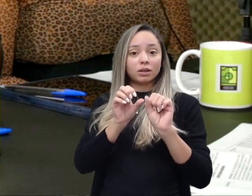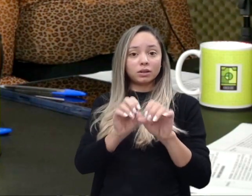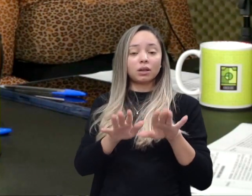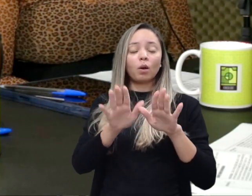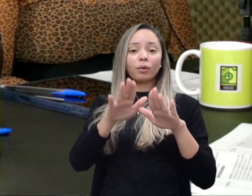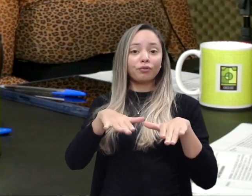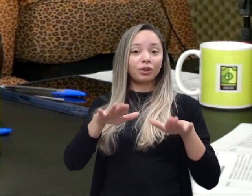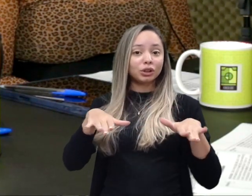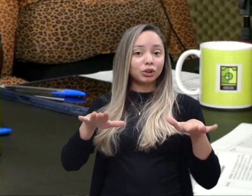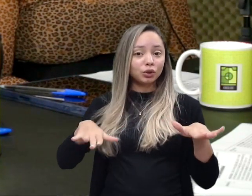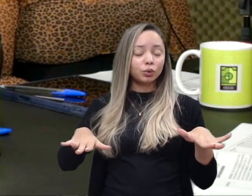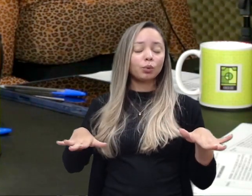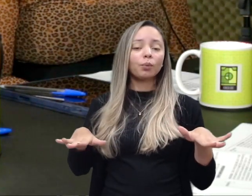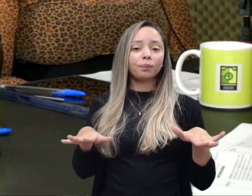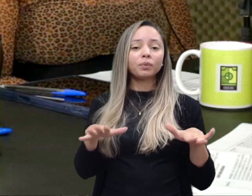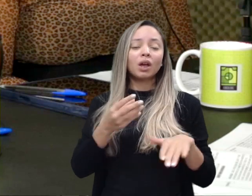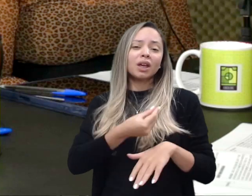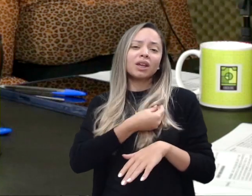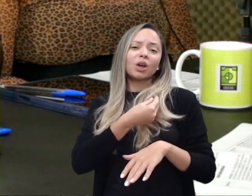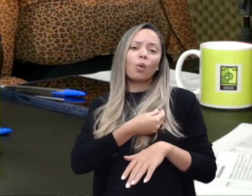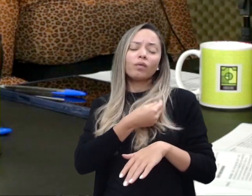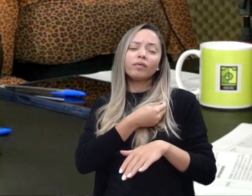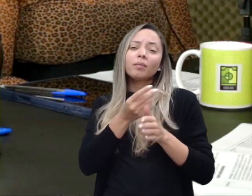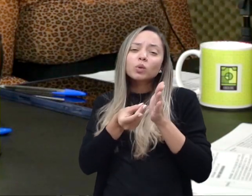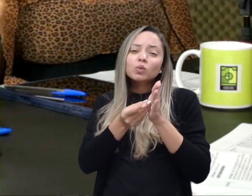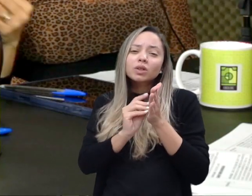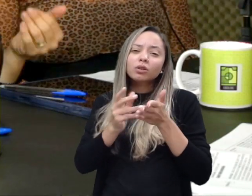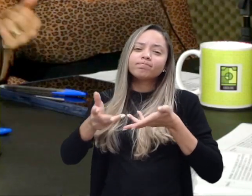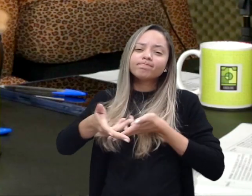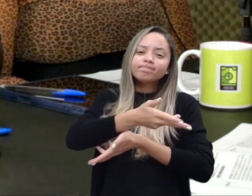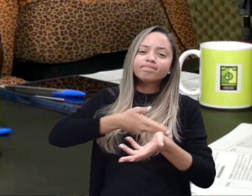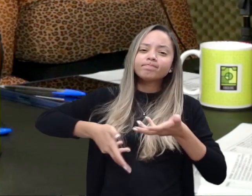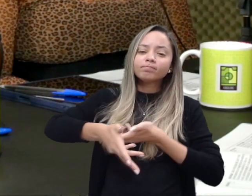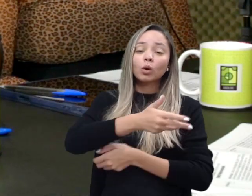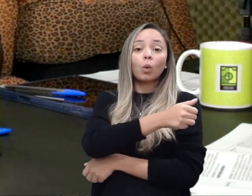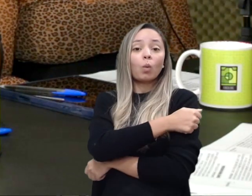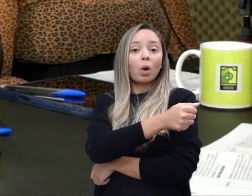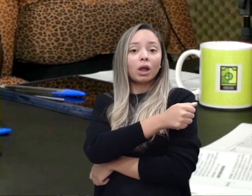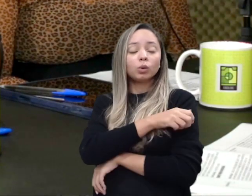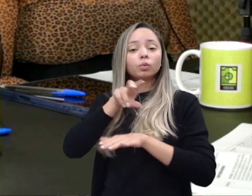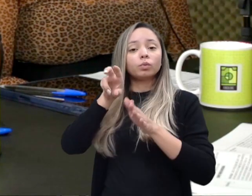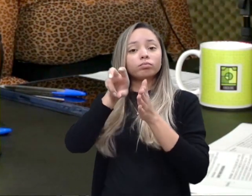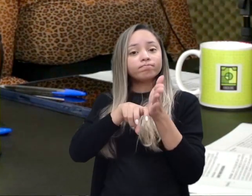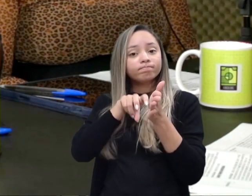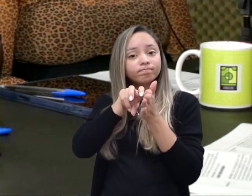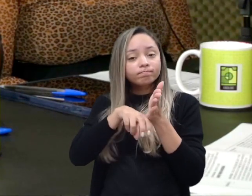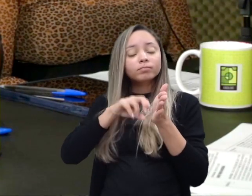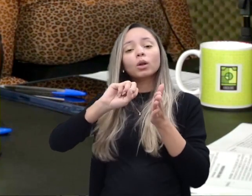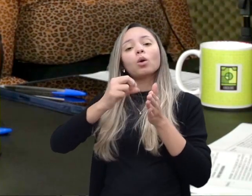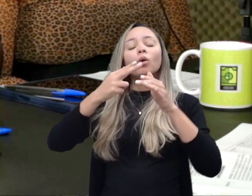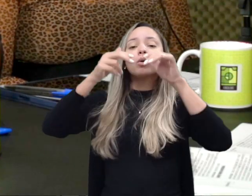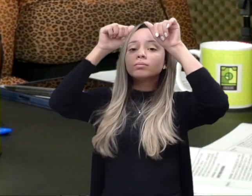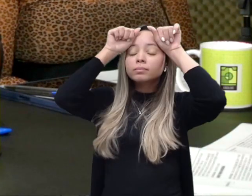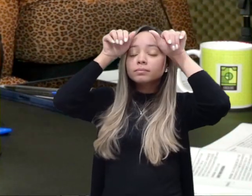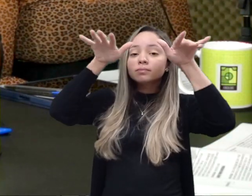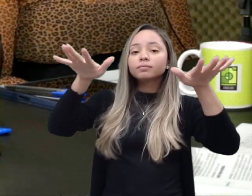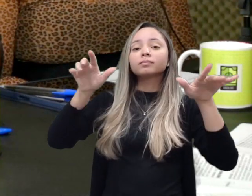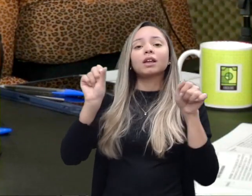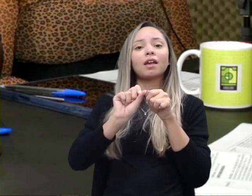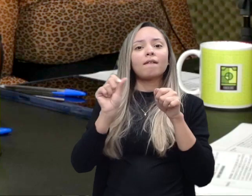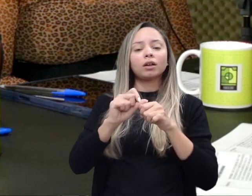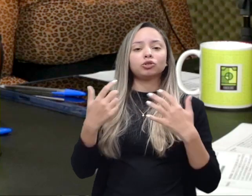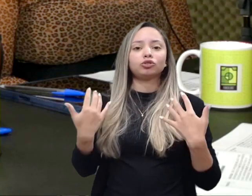de crianças que convivem desde muito cedo com um aluno cadeirante, com uma criança que tem autismo, que faz estereotipia, que